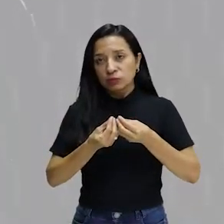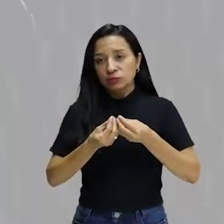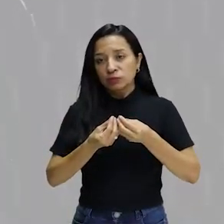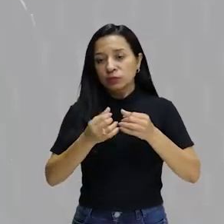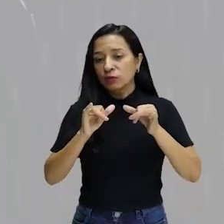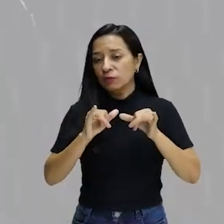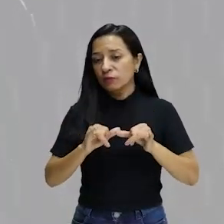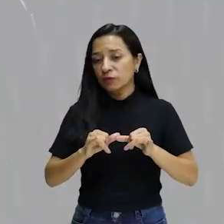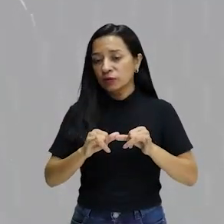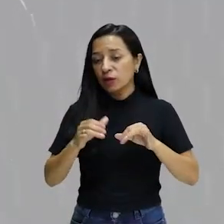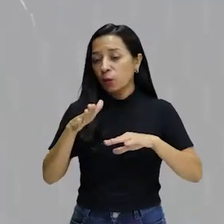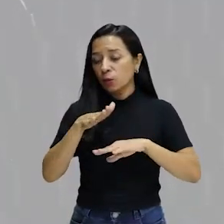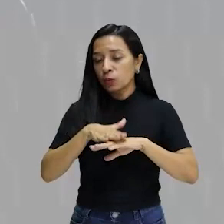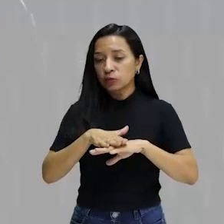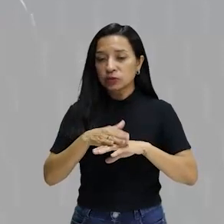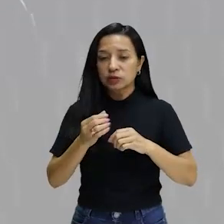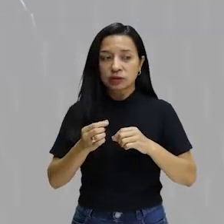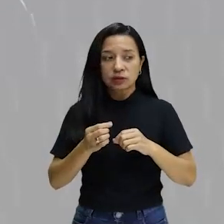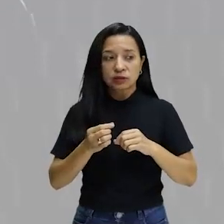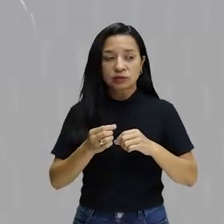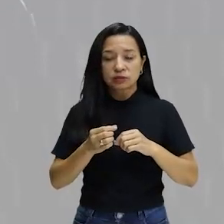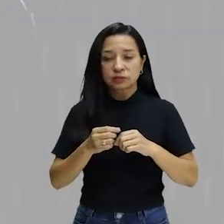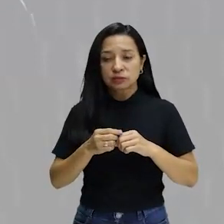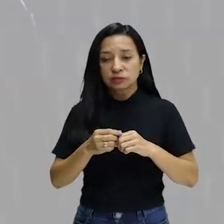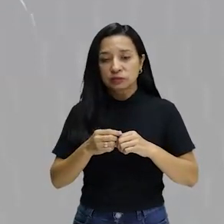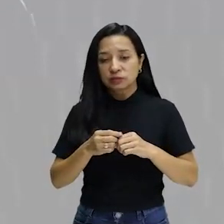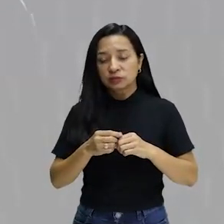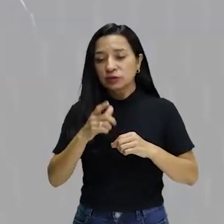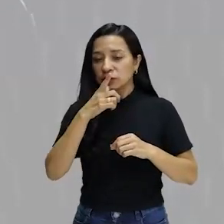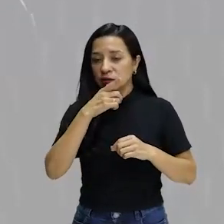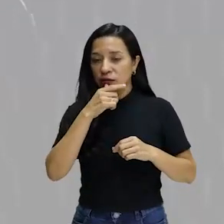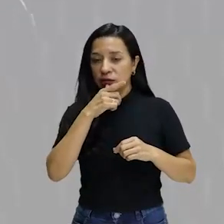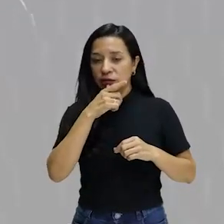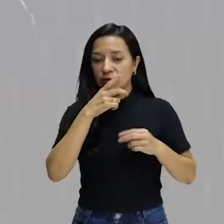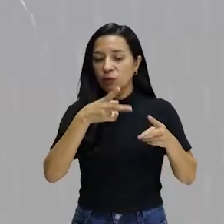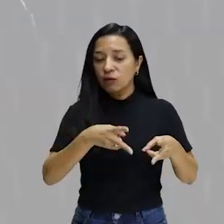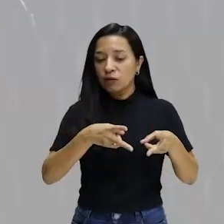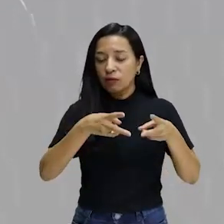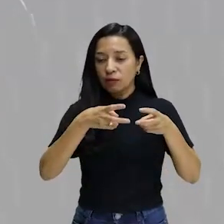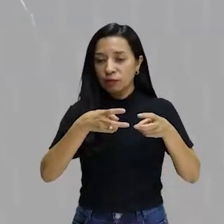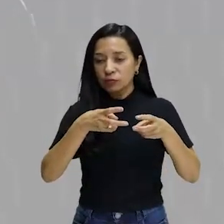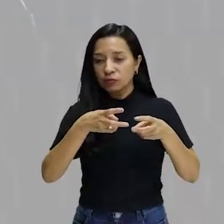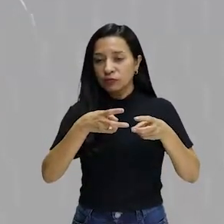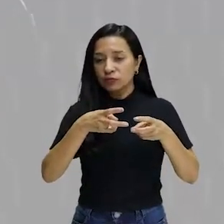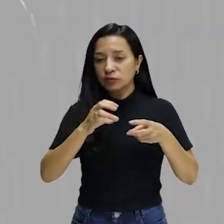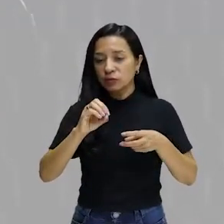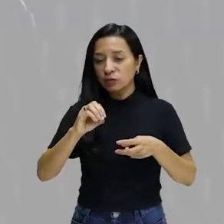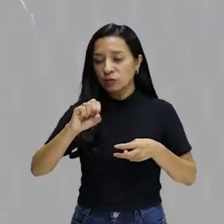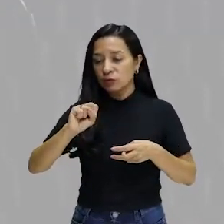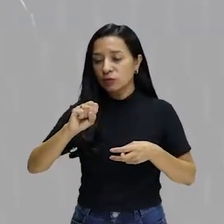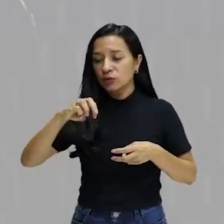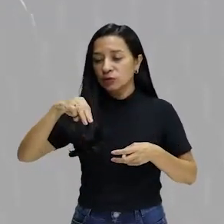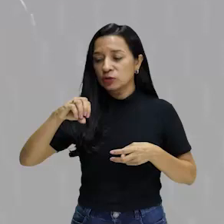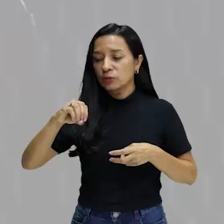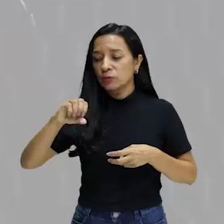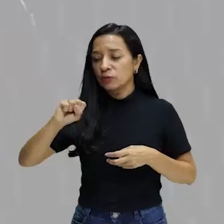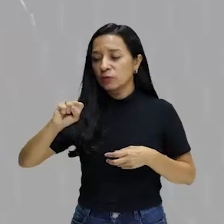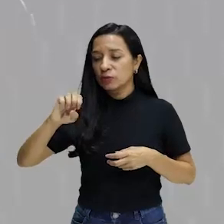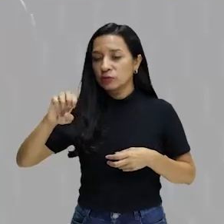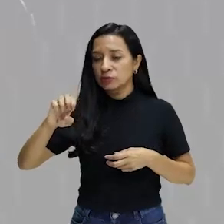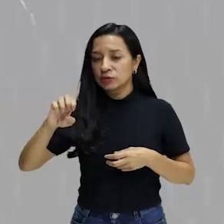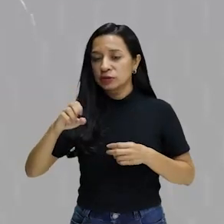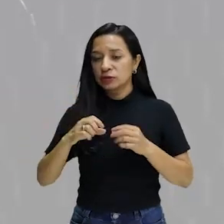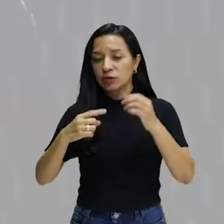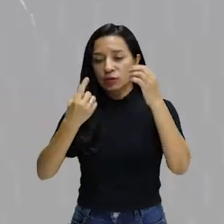mais concentrado, consequentemente, a água ela é absorvida por osmose. O que é a osmose? É